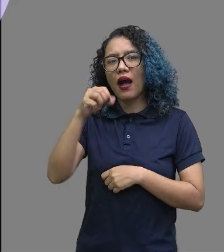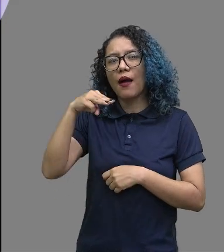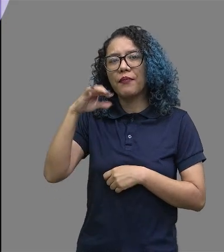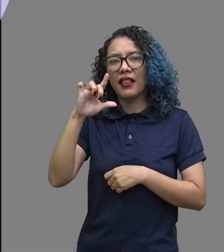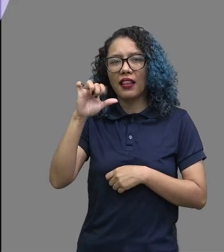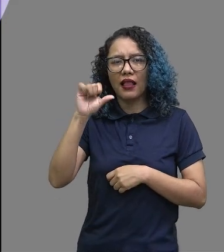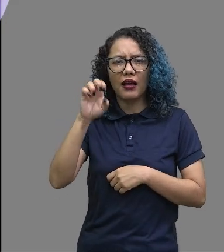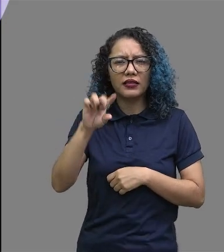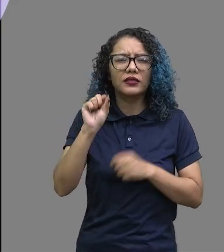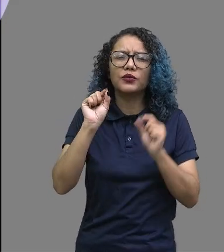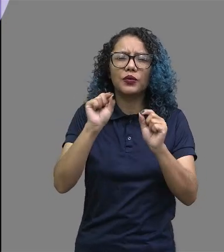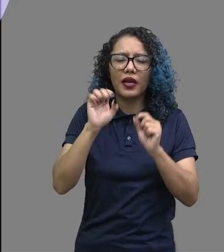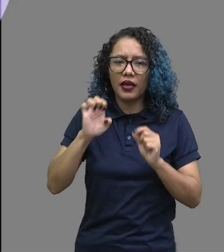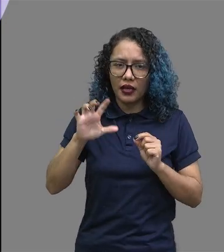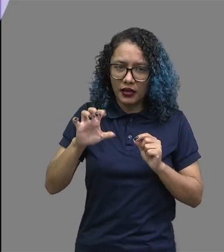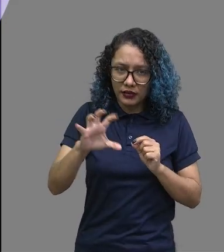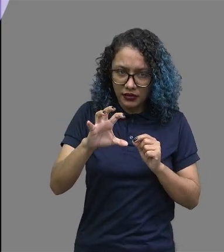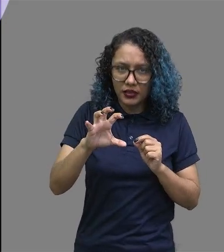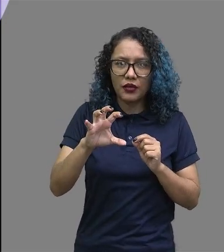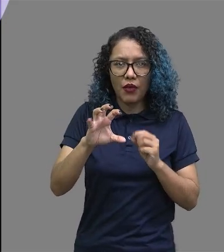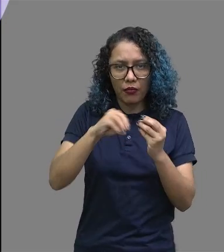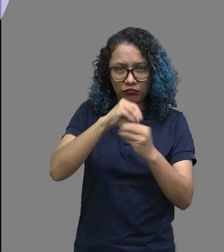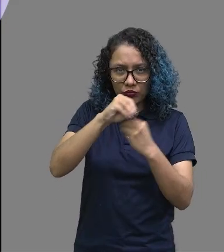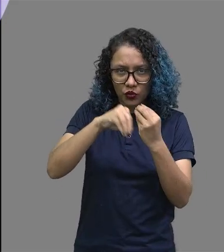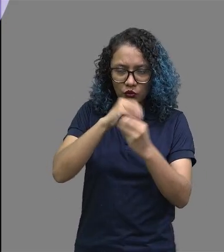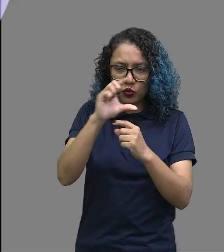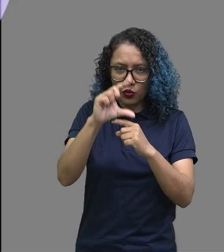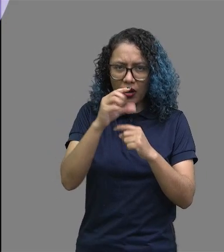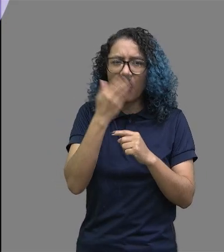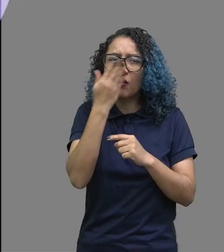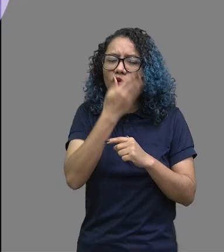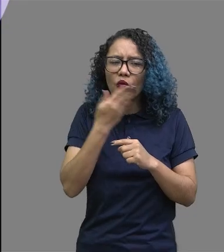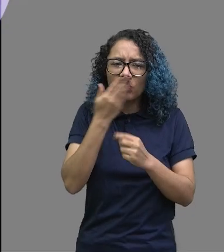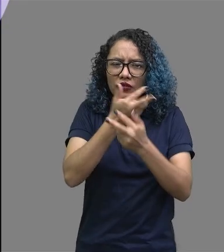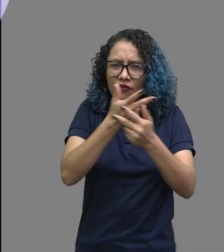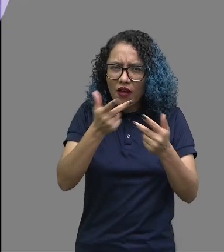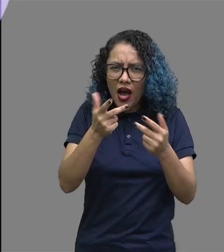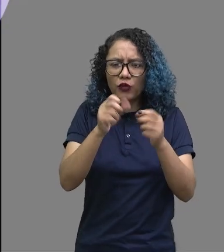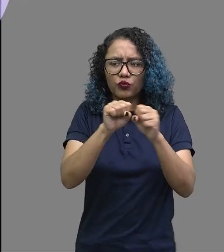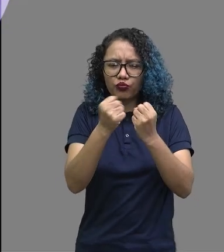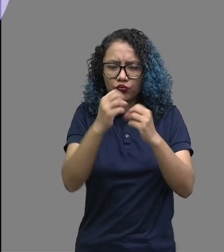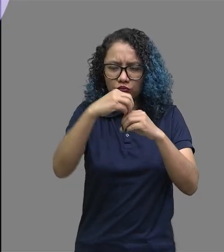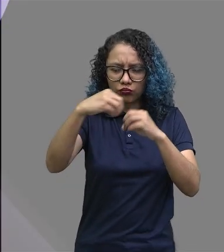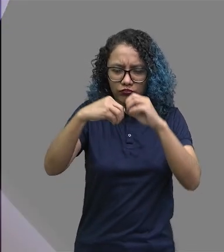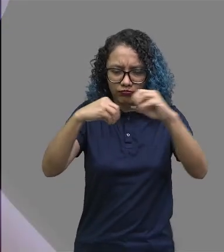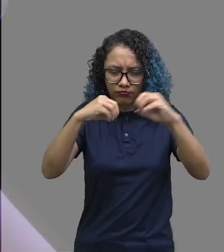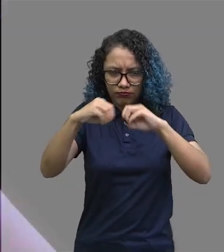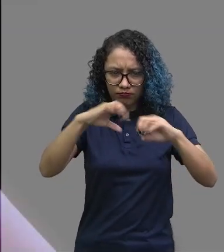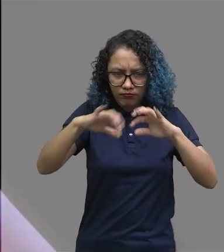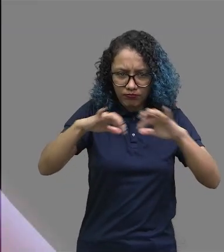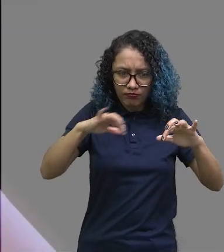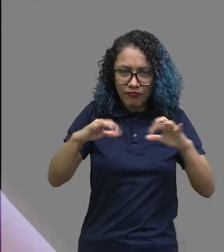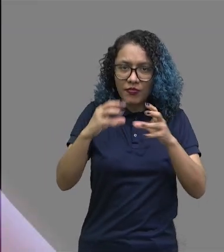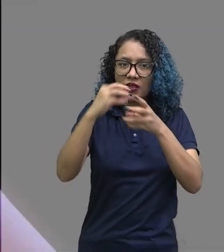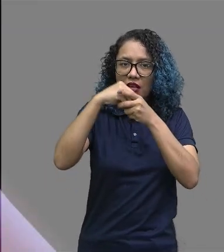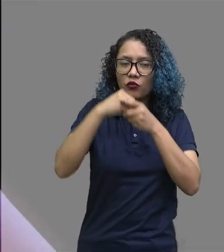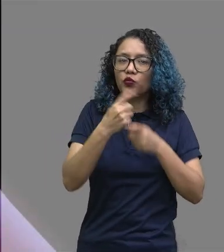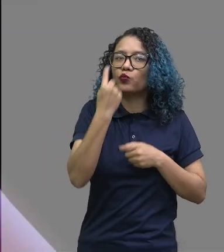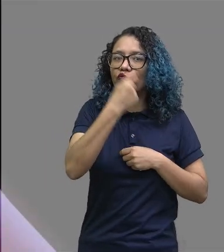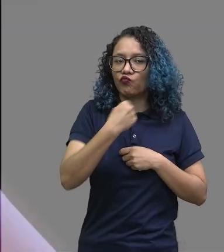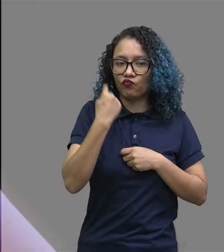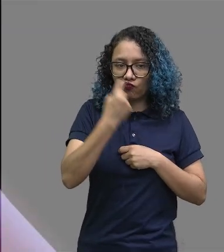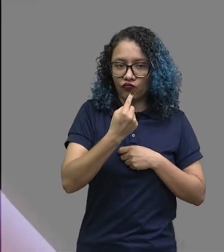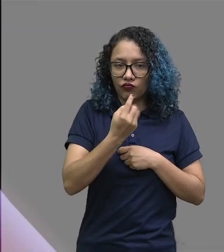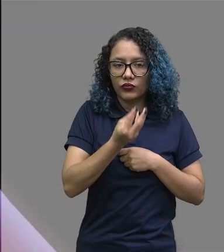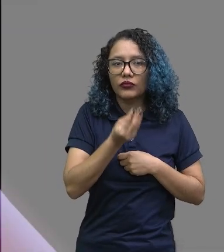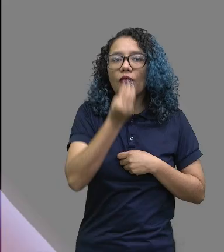que age sobre os carboidratos, quebrando-os em moléculas menores já na boca. Ao deglutir,